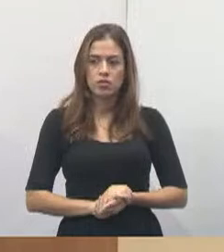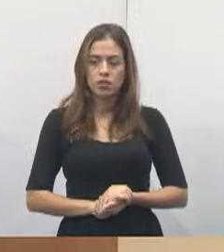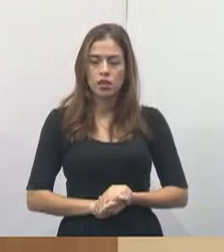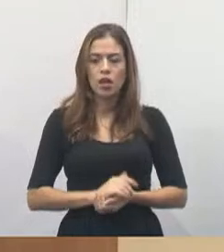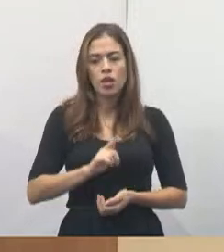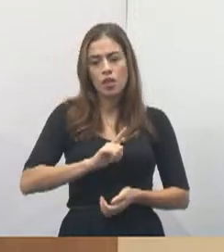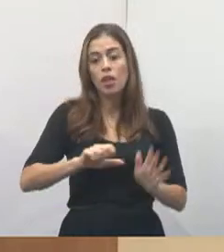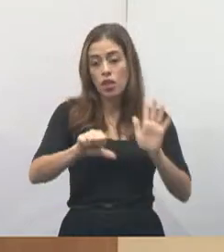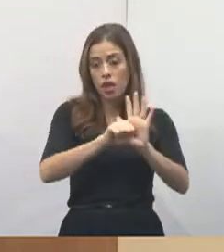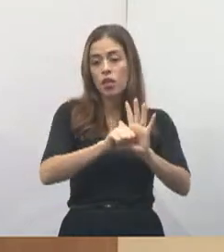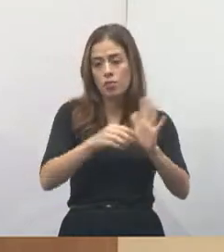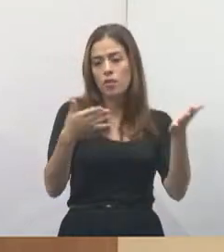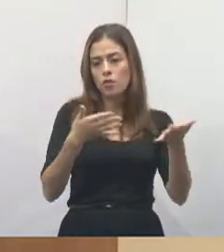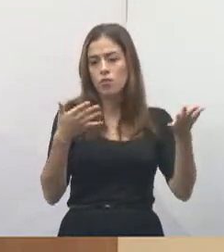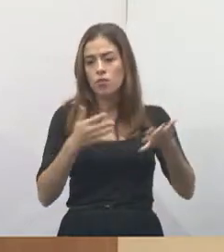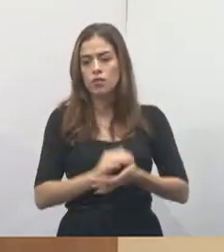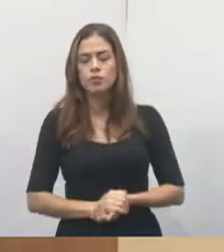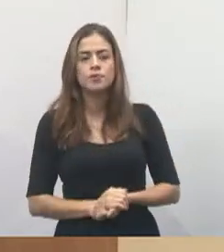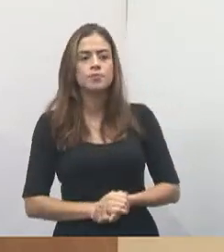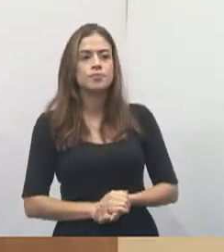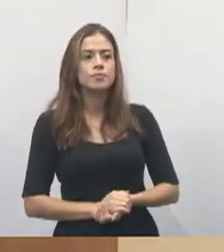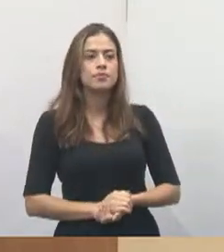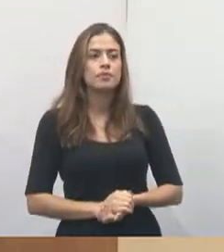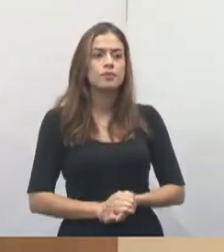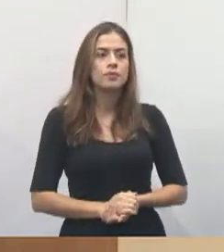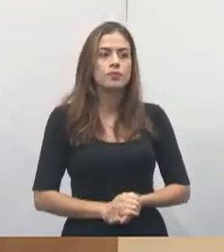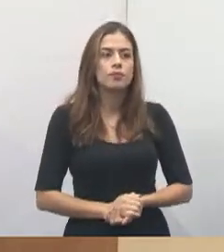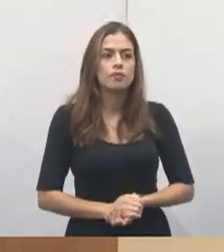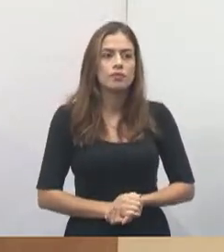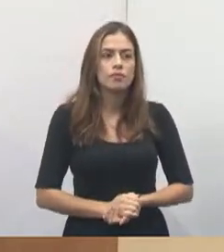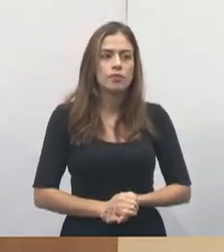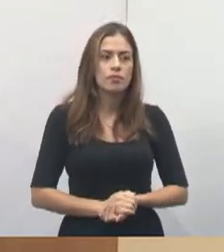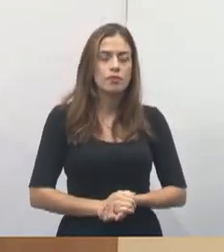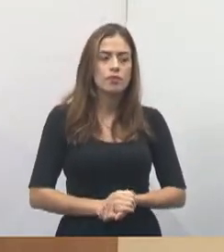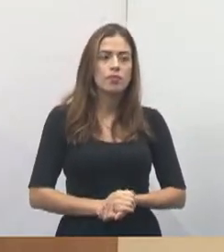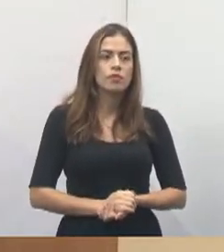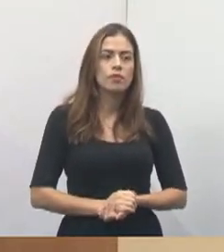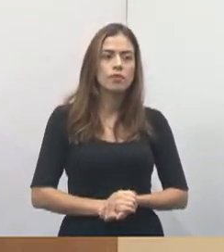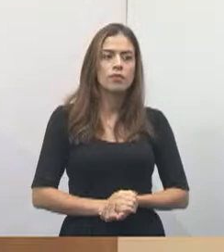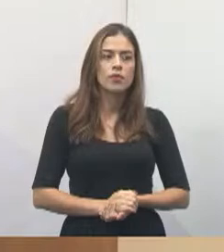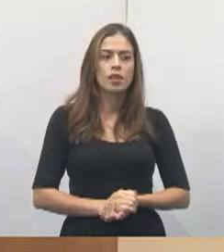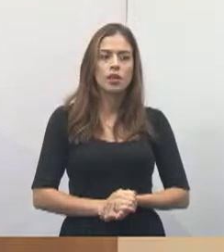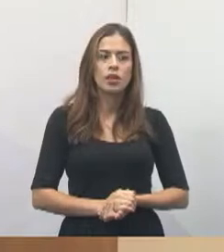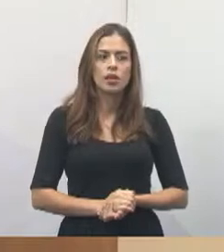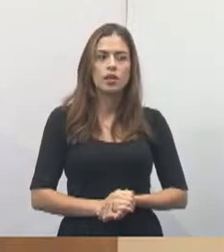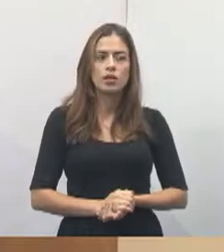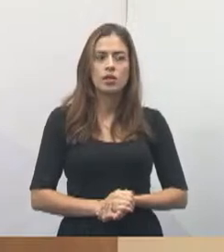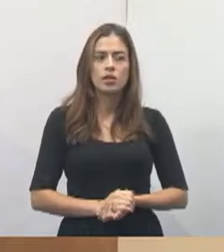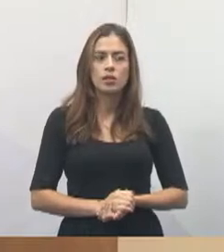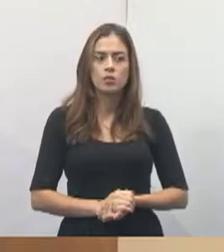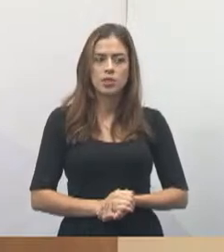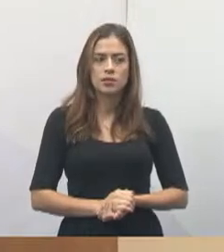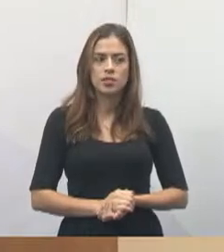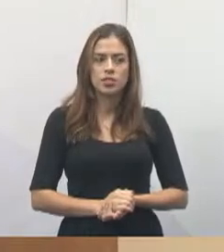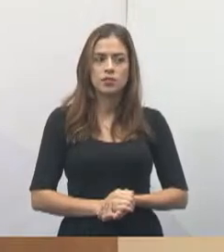Recentemente, no estado de São Paulo, a gente verificou que os bares, restaurantes e